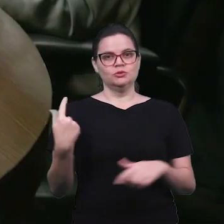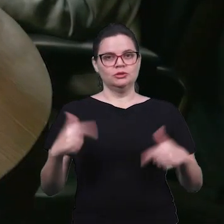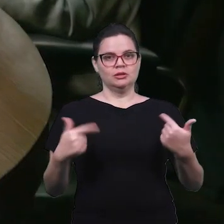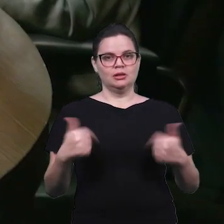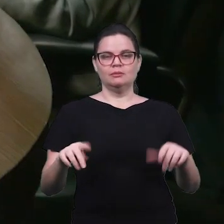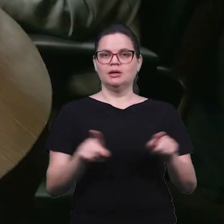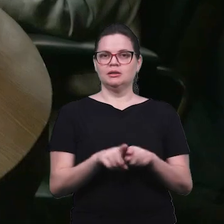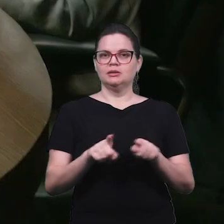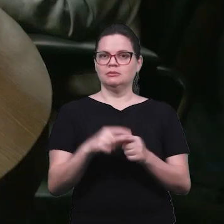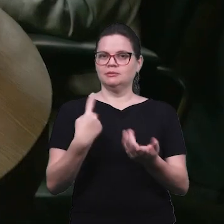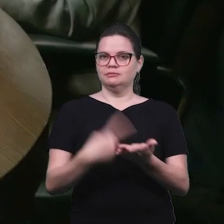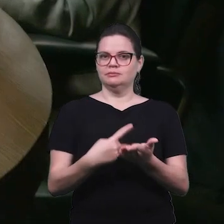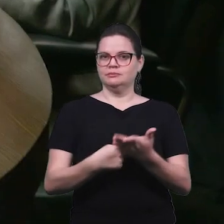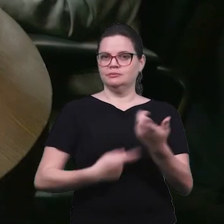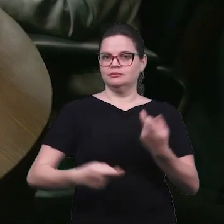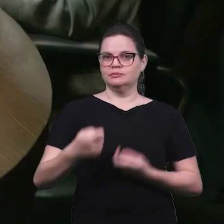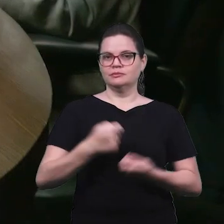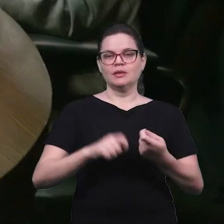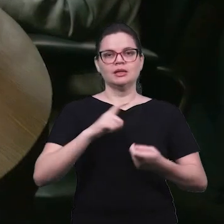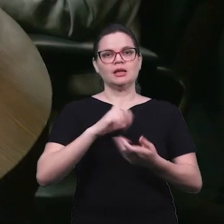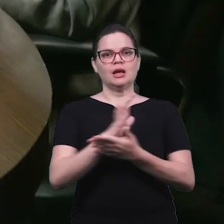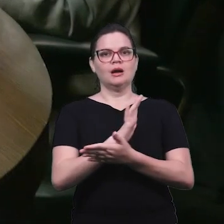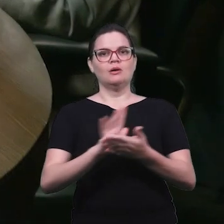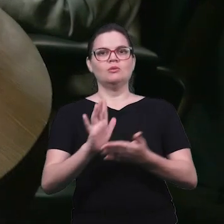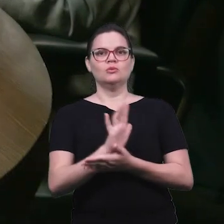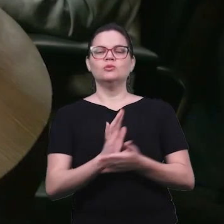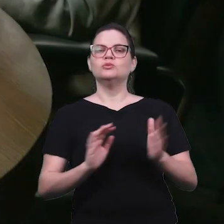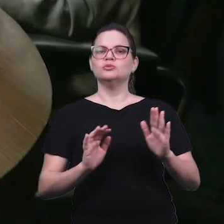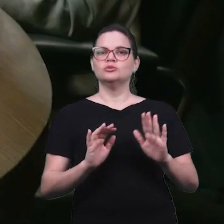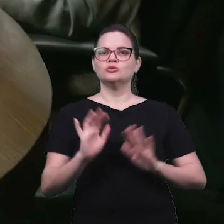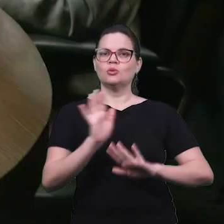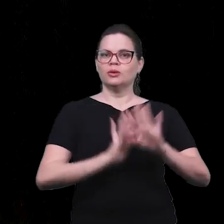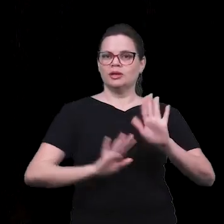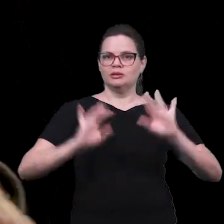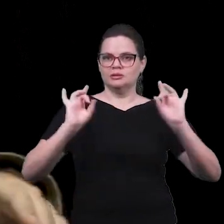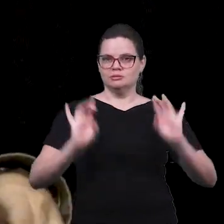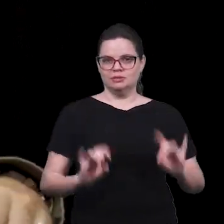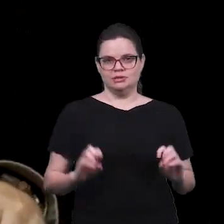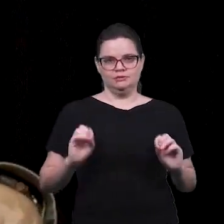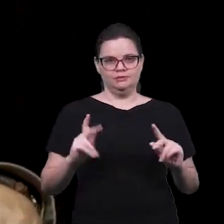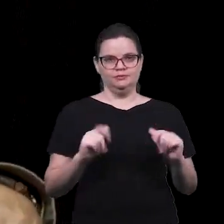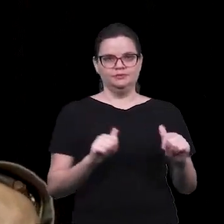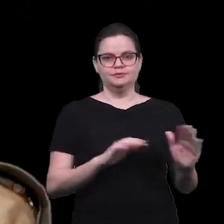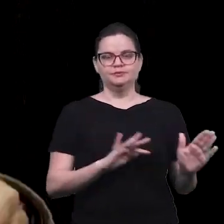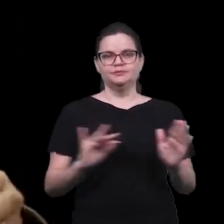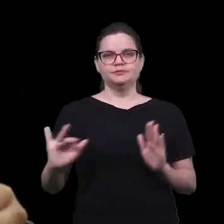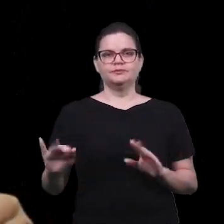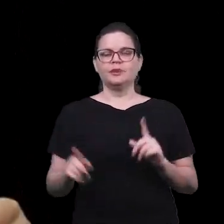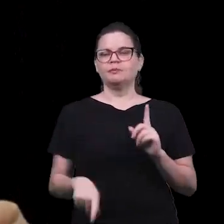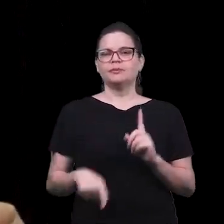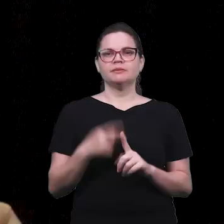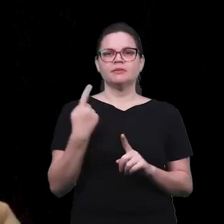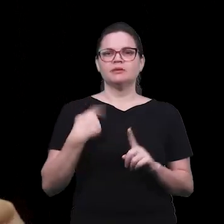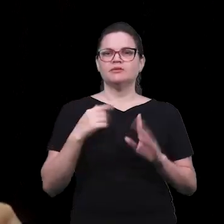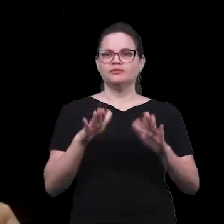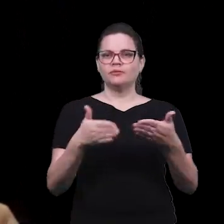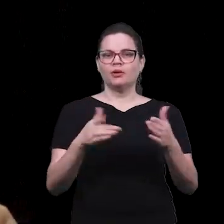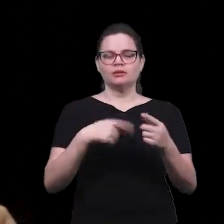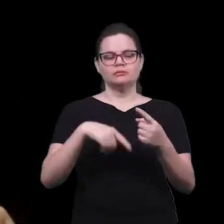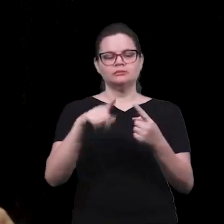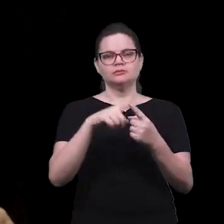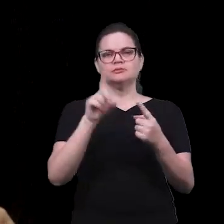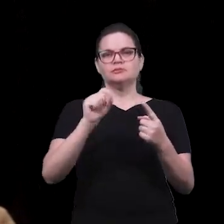de negócio, requer alguns cuidados especiais. Primeiramente, pastor, nós vamos falar sobre aqueles irmãos que